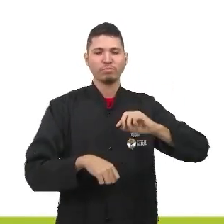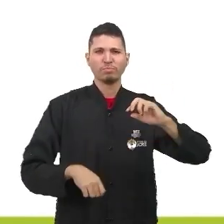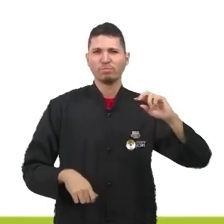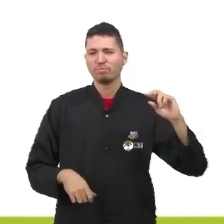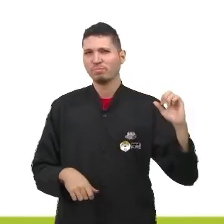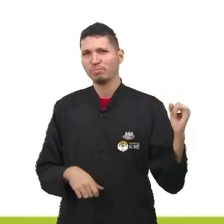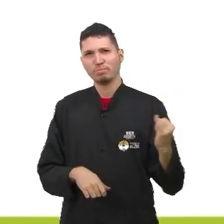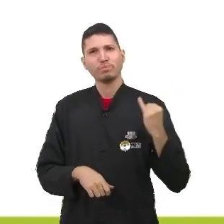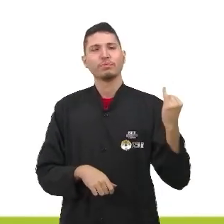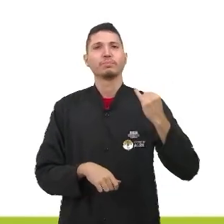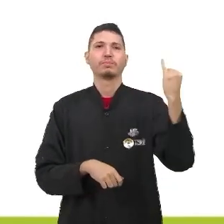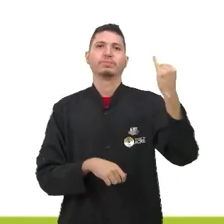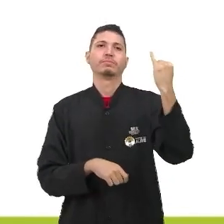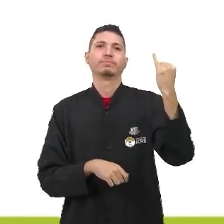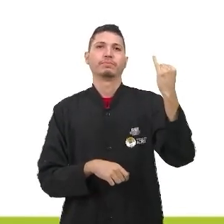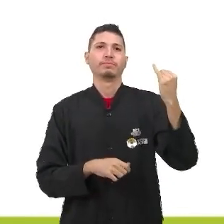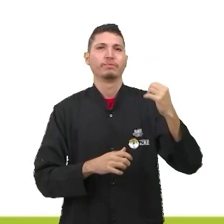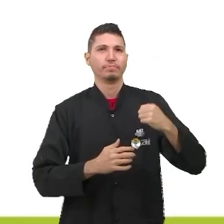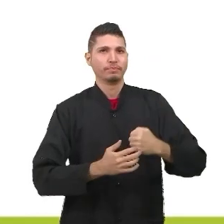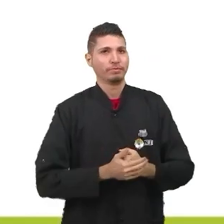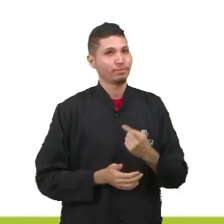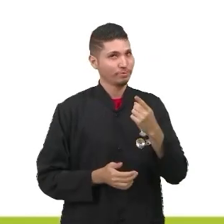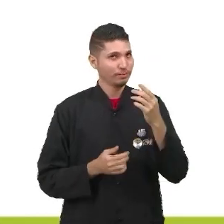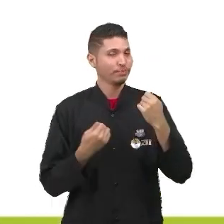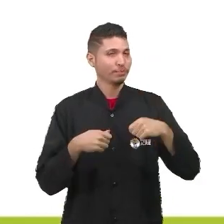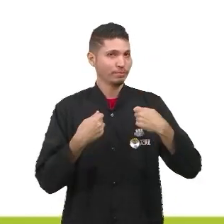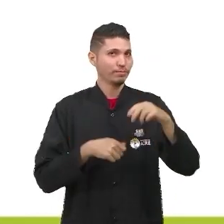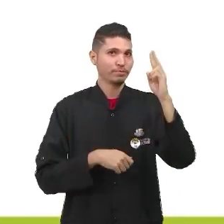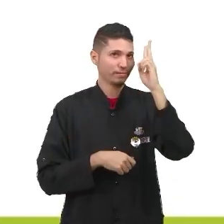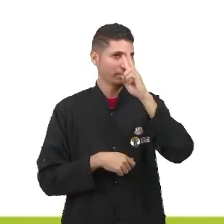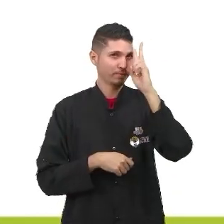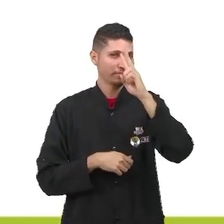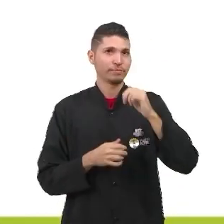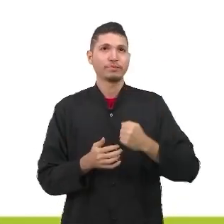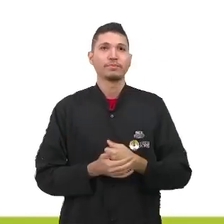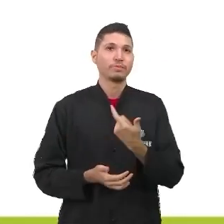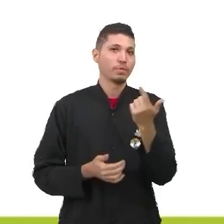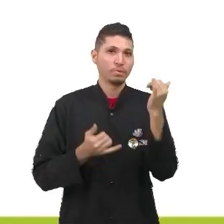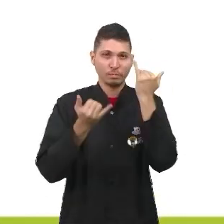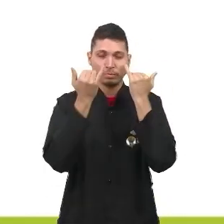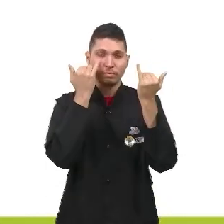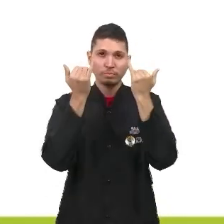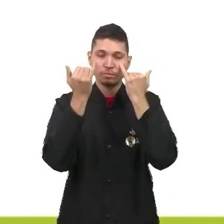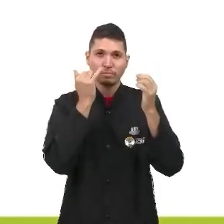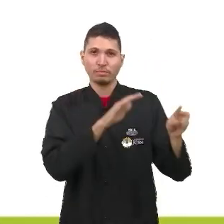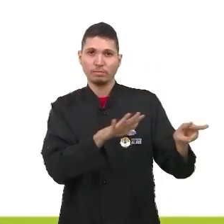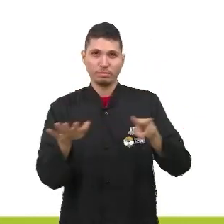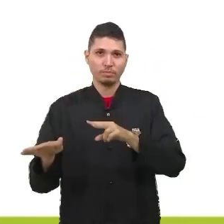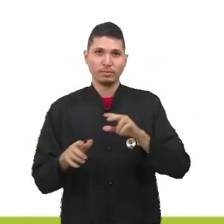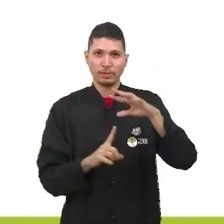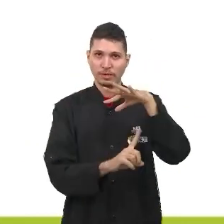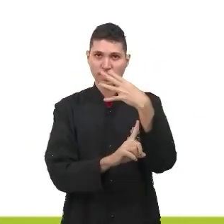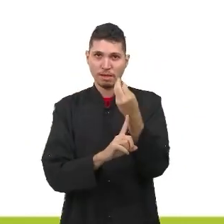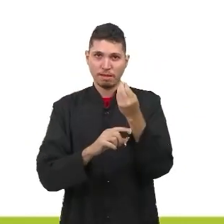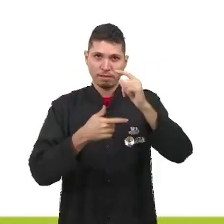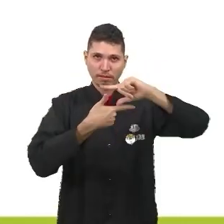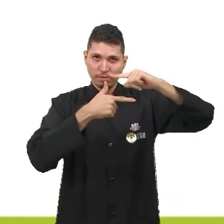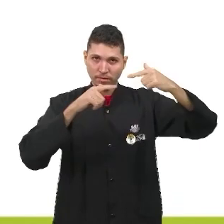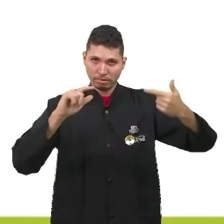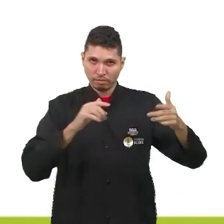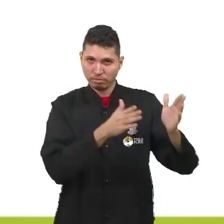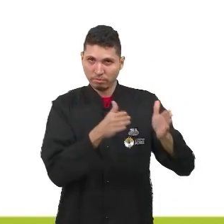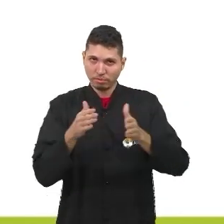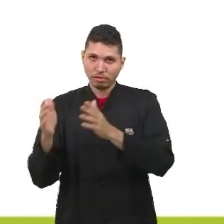justamente nesse período. Outras informações. A Semana de Arte Moderna, né, a primeira fase